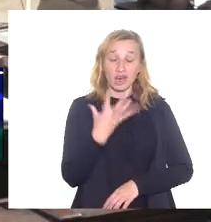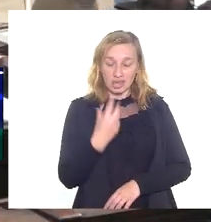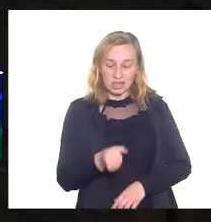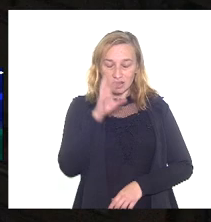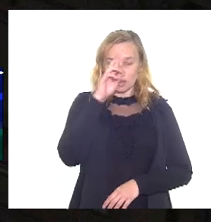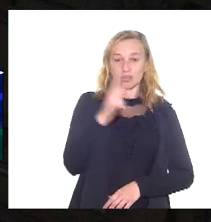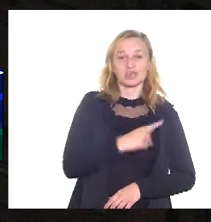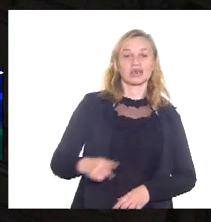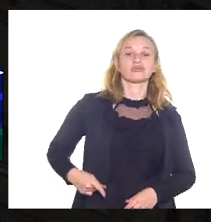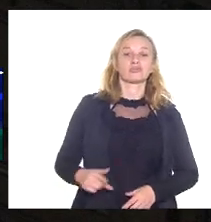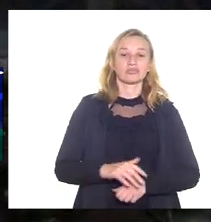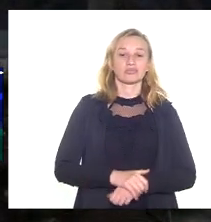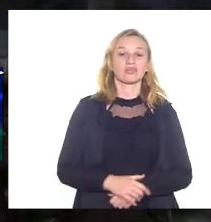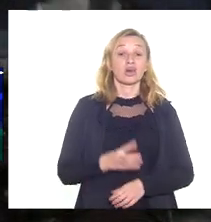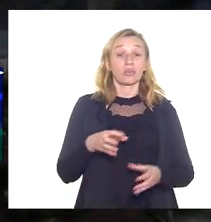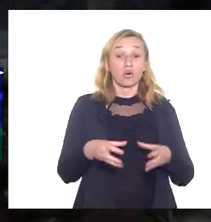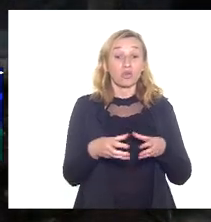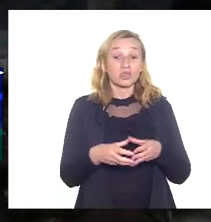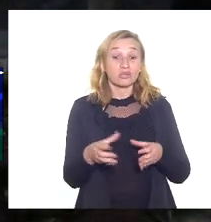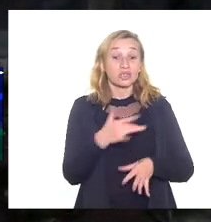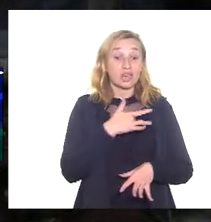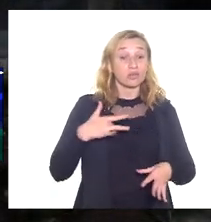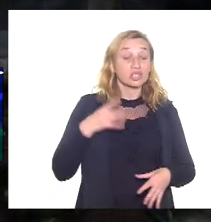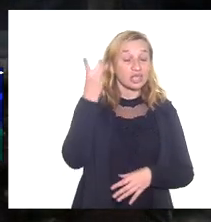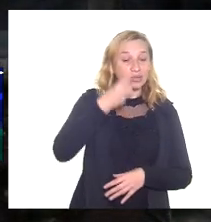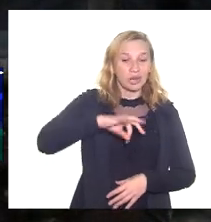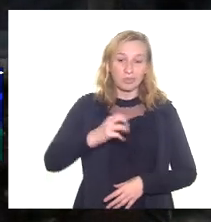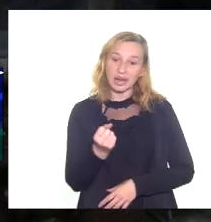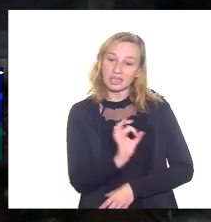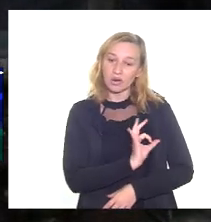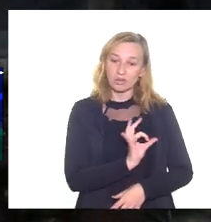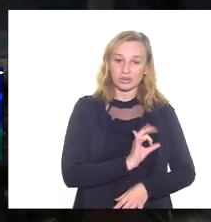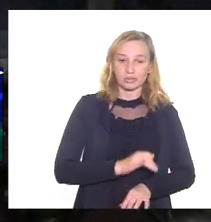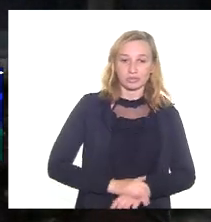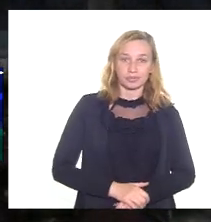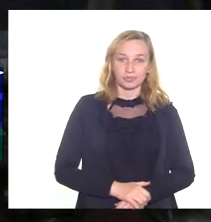Parecer favorável, senhor presidente. Pela Comissão de Saúde, deputada Marta Rocha.